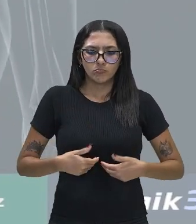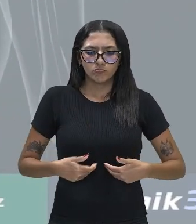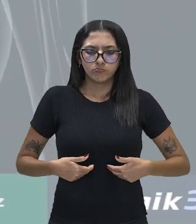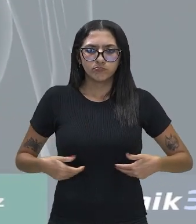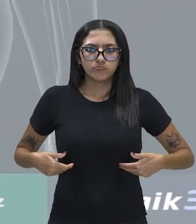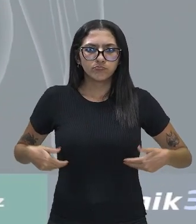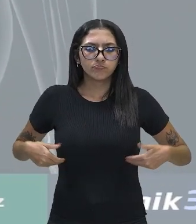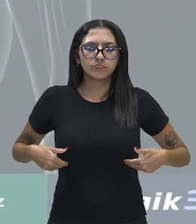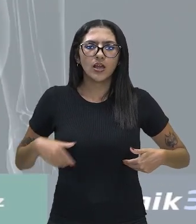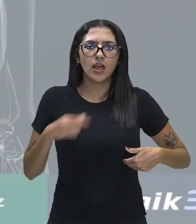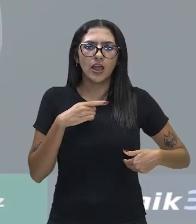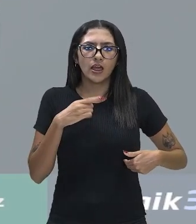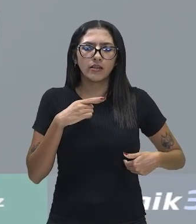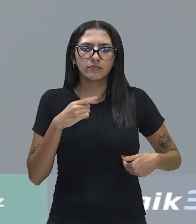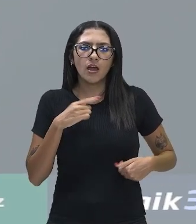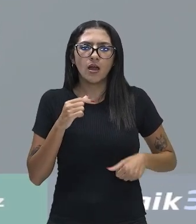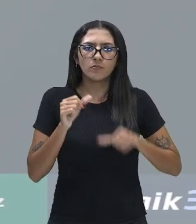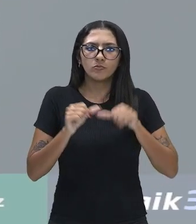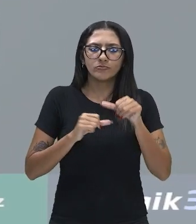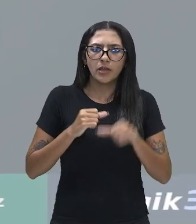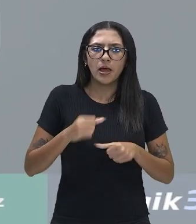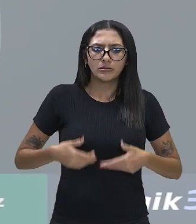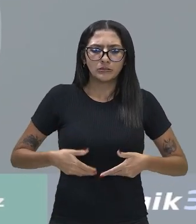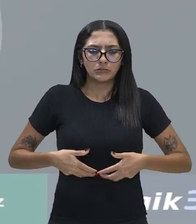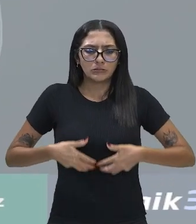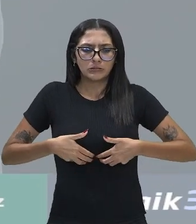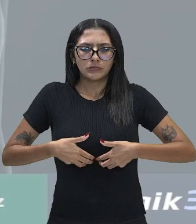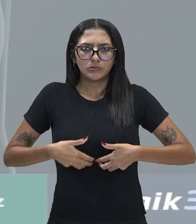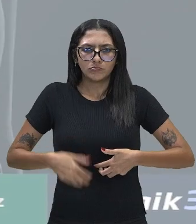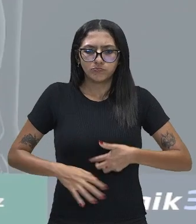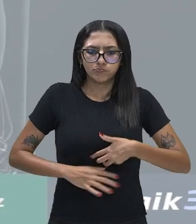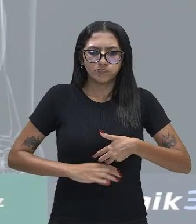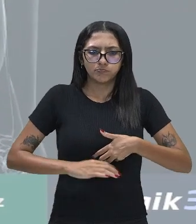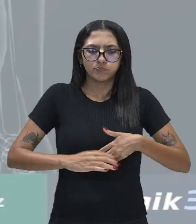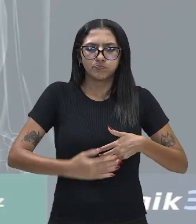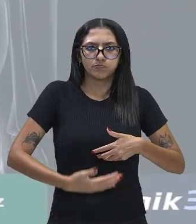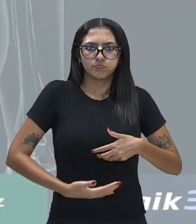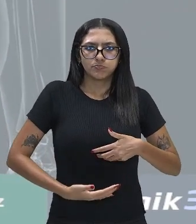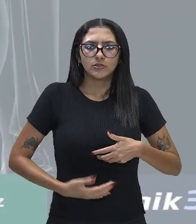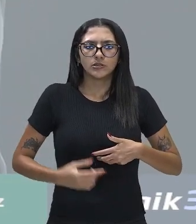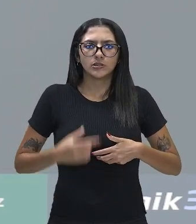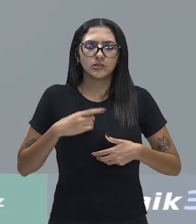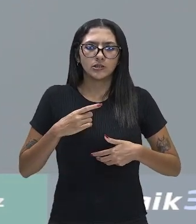vão se realojando para dar espaço para que